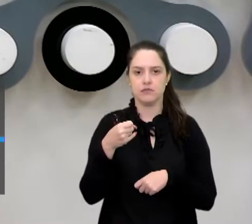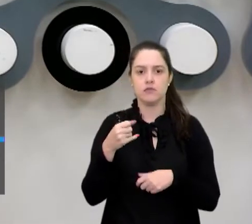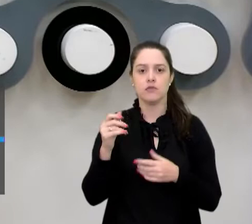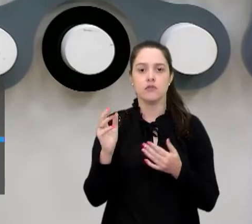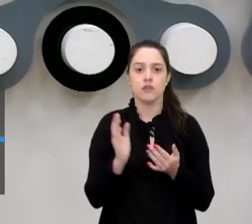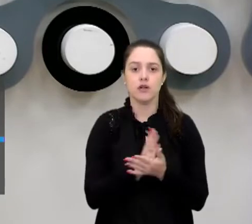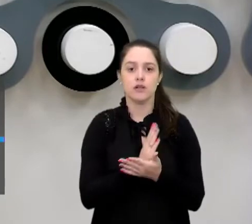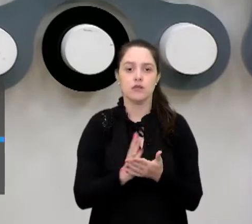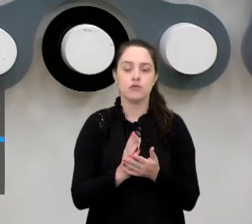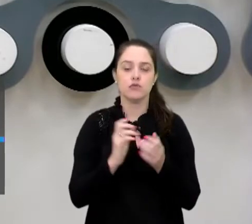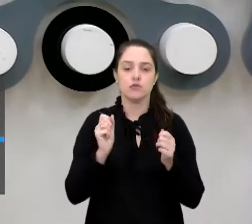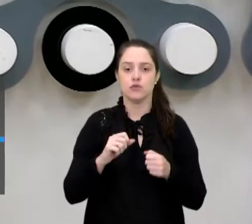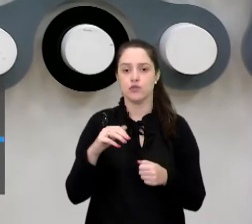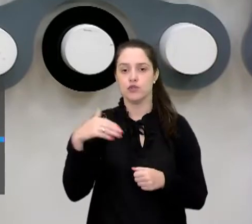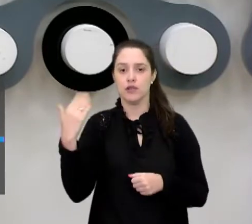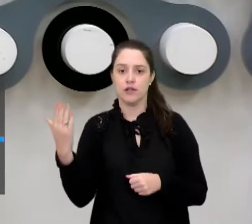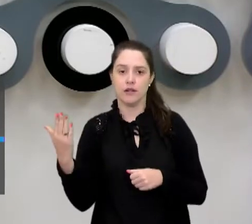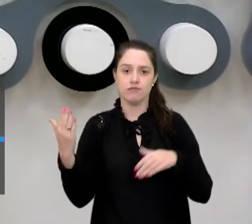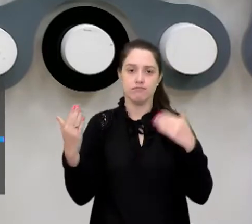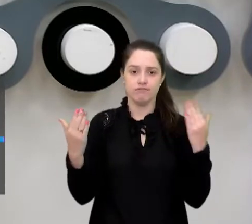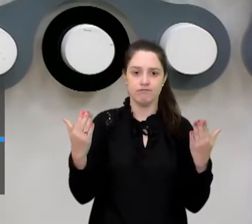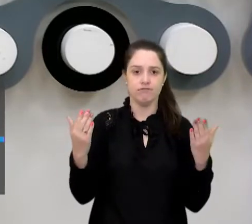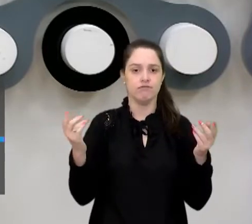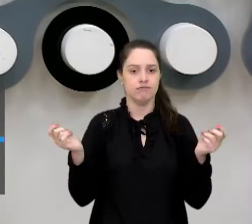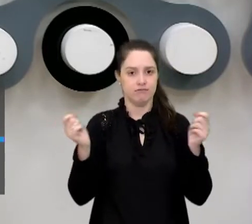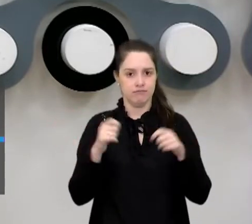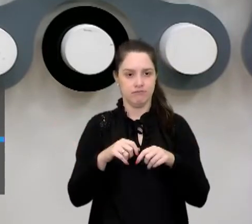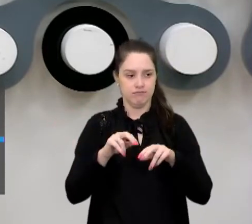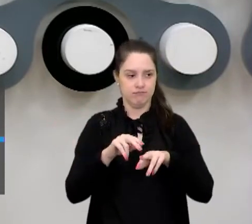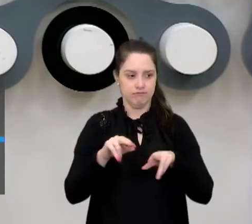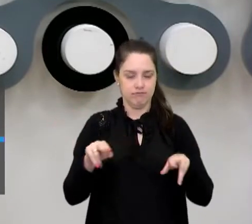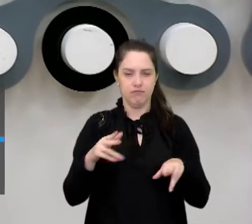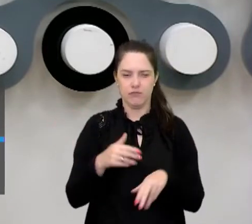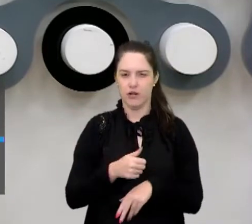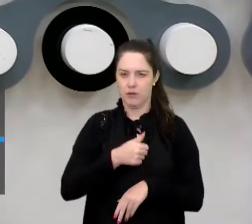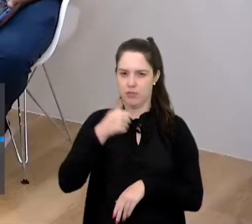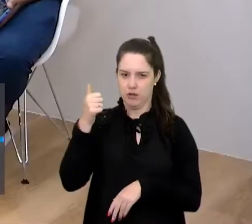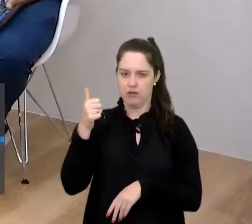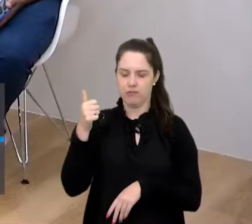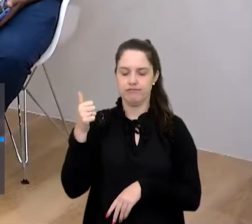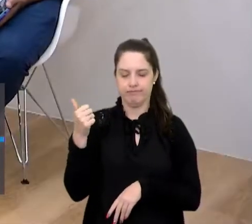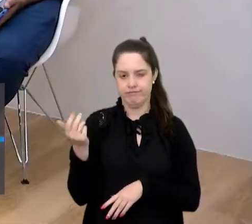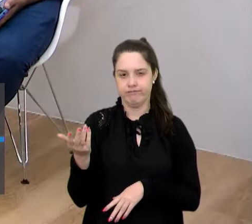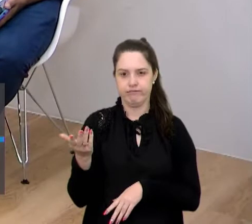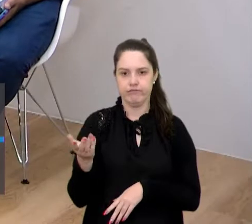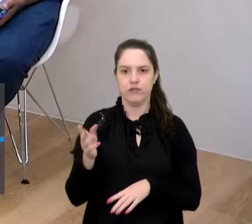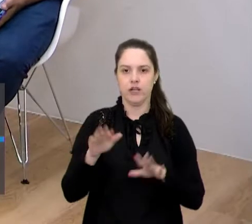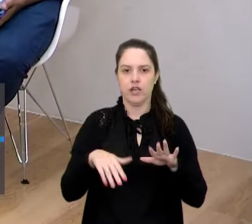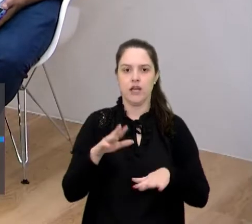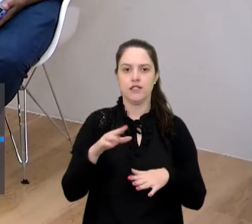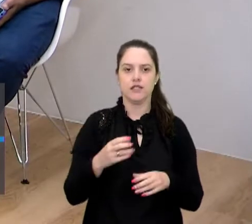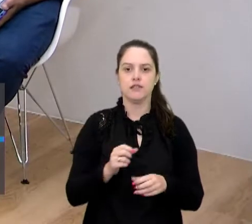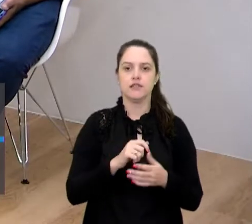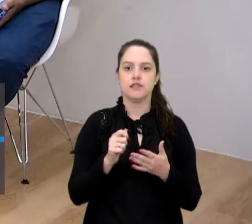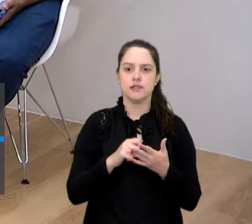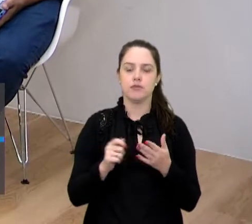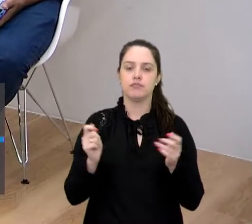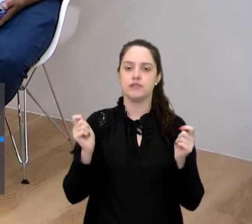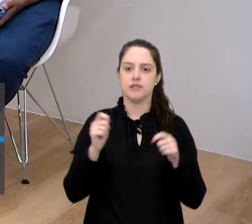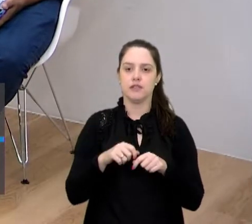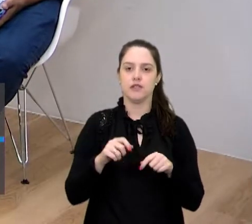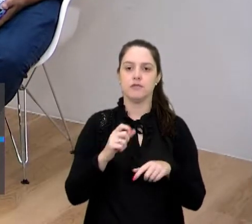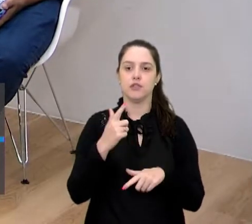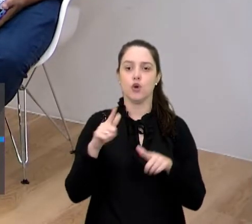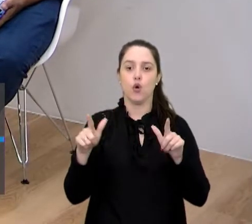alguns gostam de A, outros gostam de B, alguns gostam de laranja, outros gostam de verde. O que é legal também. O que é legal, né? Então, essa questão, o meme está muito ligado a isso.